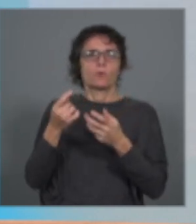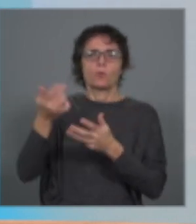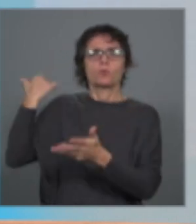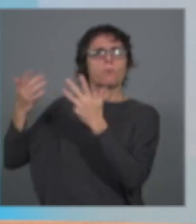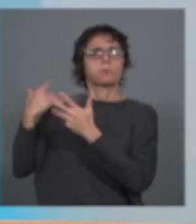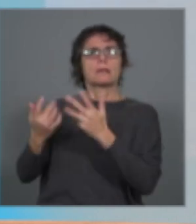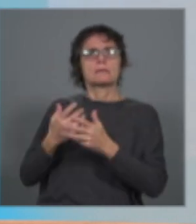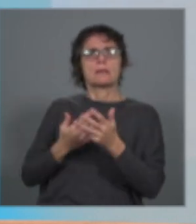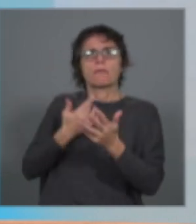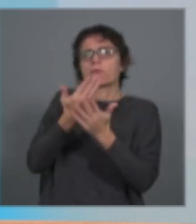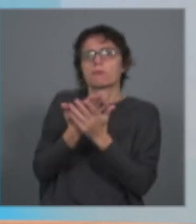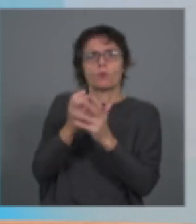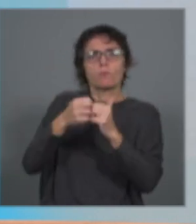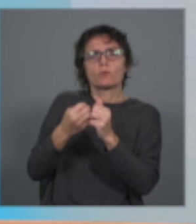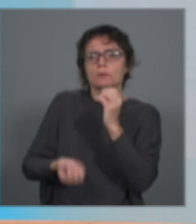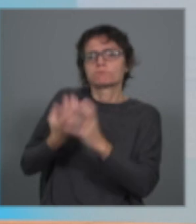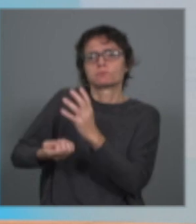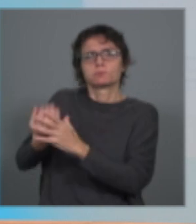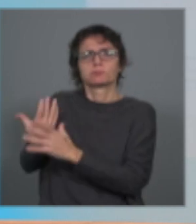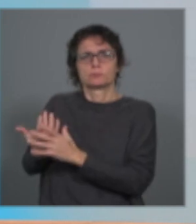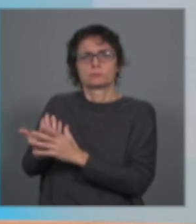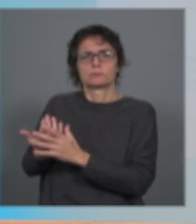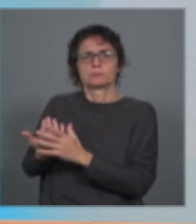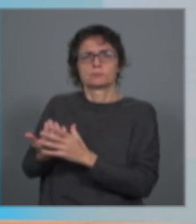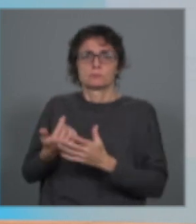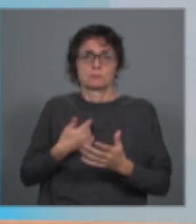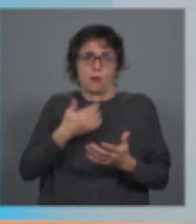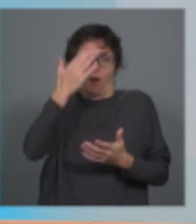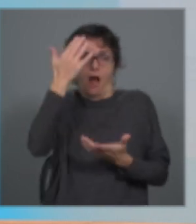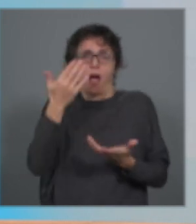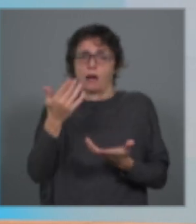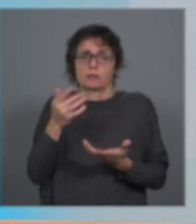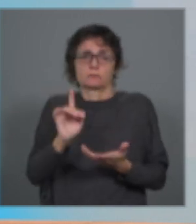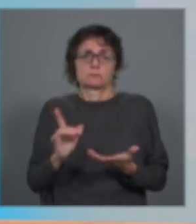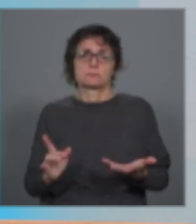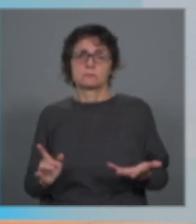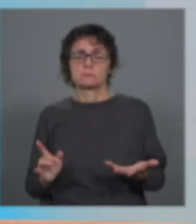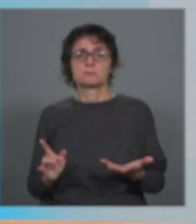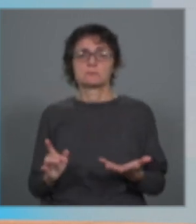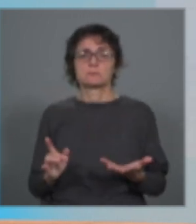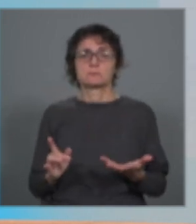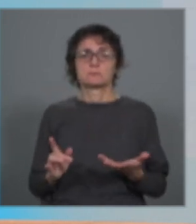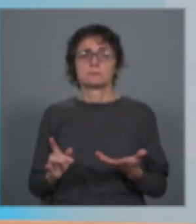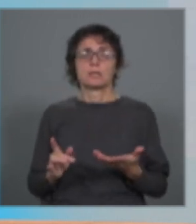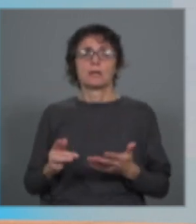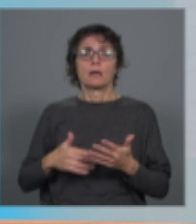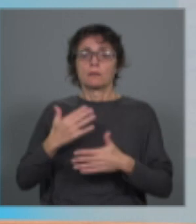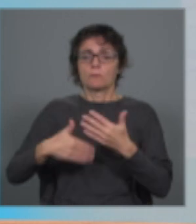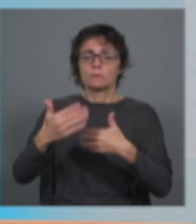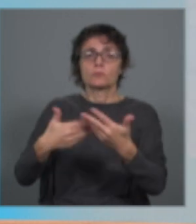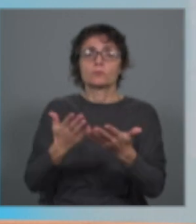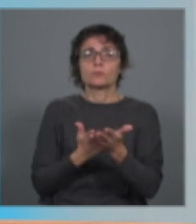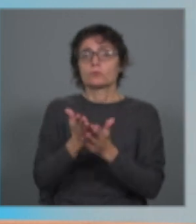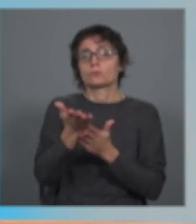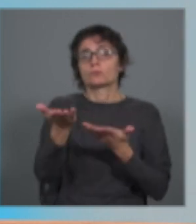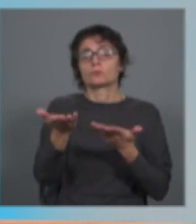Acho que não houve excesso de racionalidade antes da Segunda Guerra Mundial, durante a Segunda Guerra Mundial ou depois da Segunda Guerra Mundial.